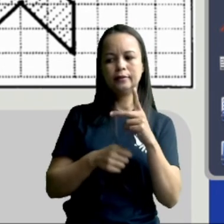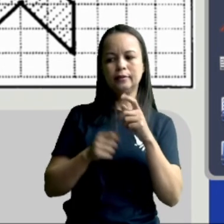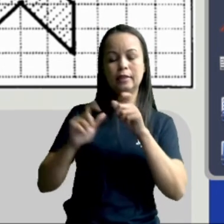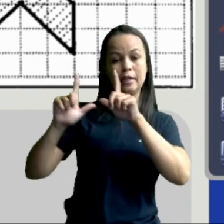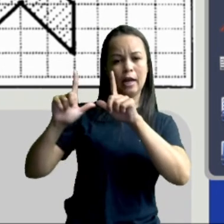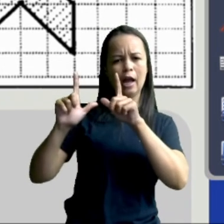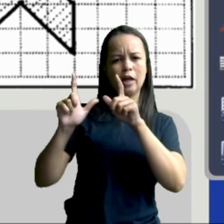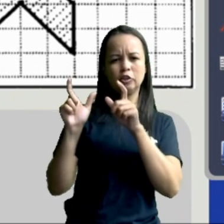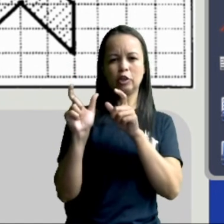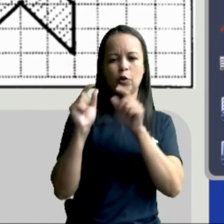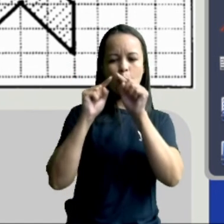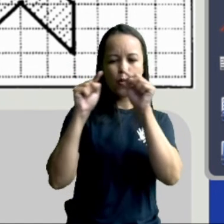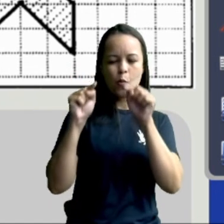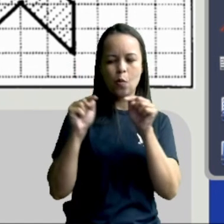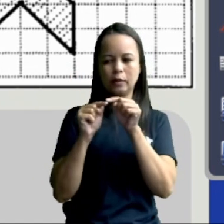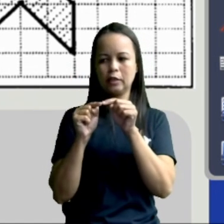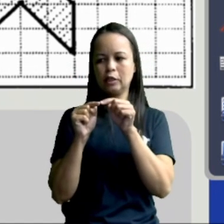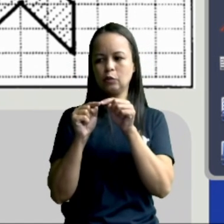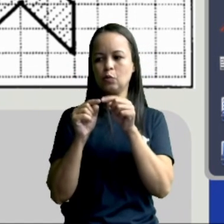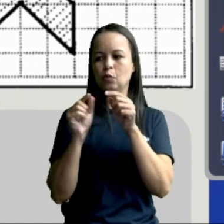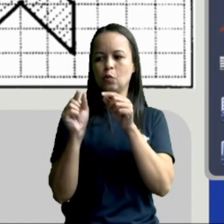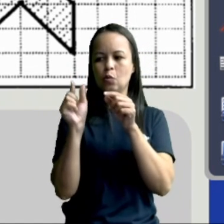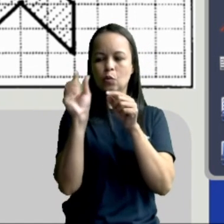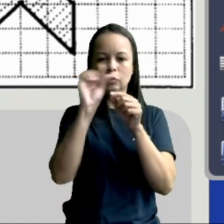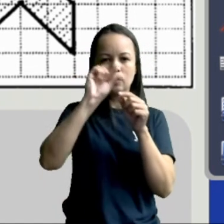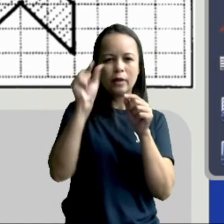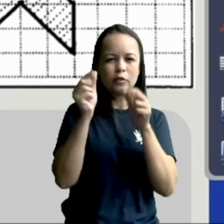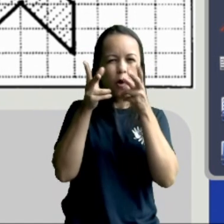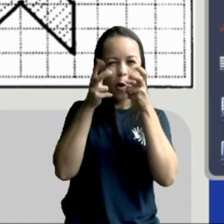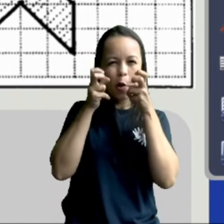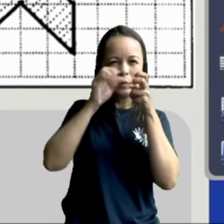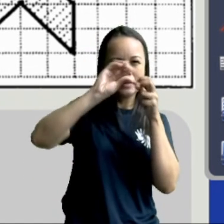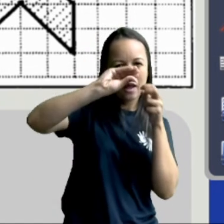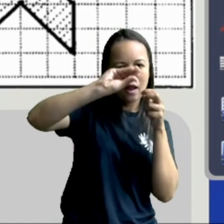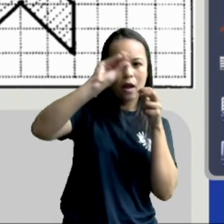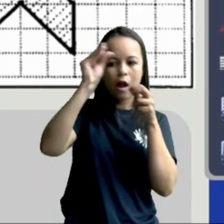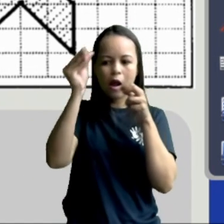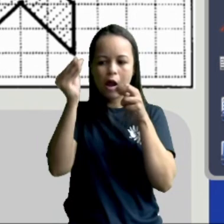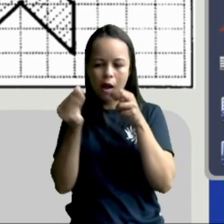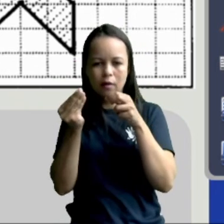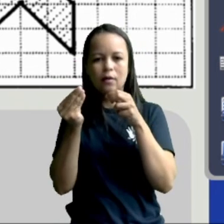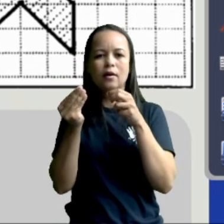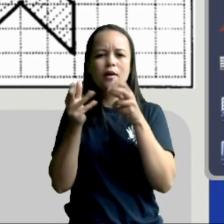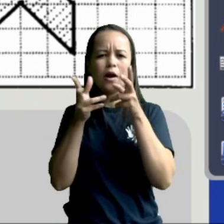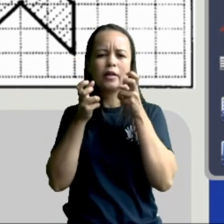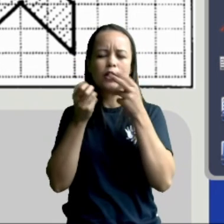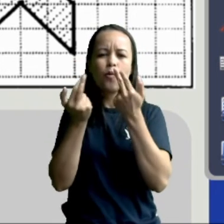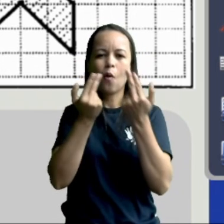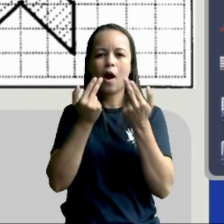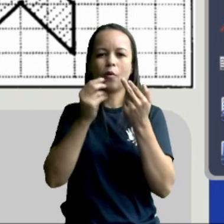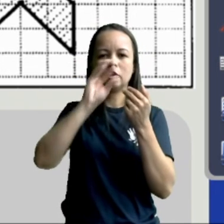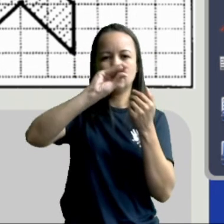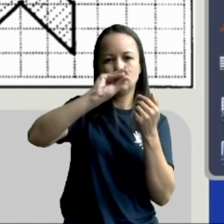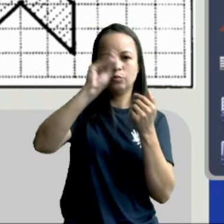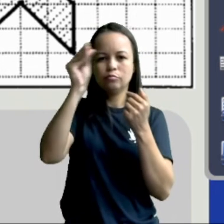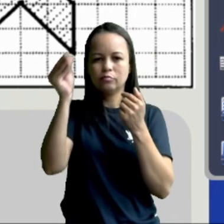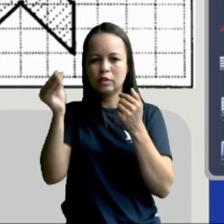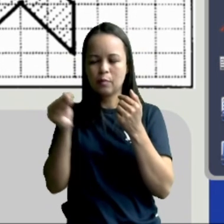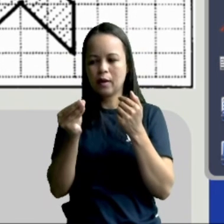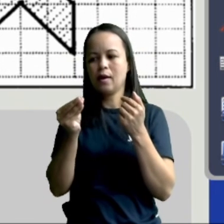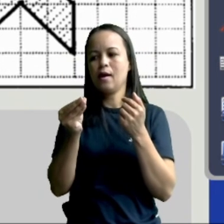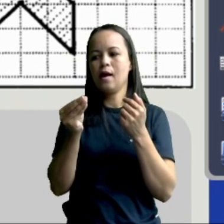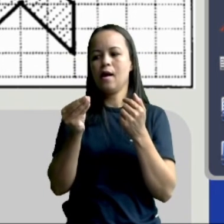encaixa nesse espaço daqui, gente. Ó, observa isso. Então, quer dizer, esse pedaço a gente trazendo para